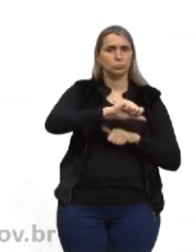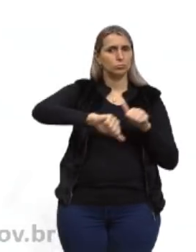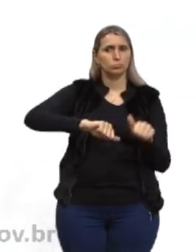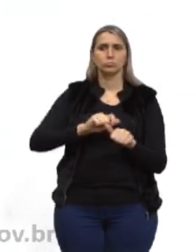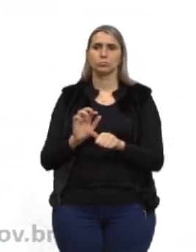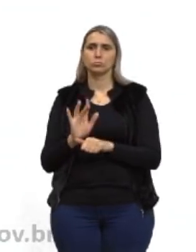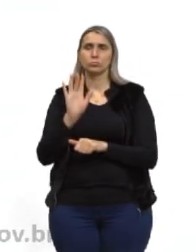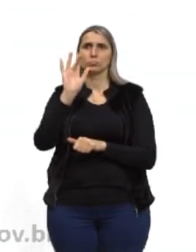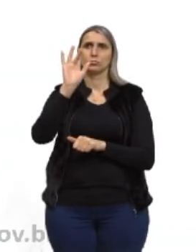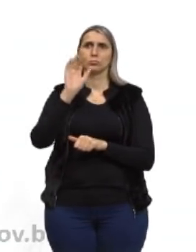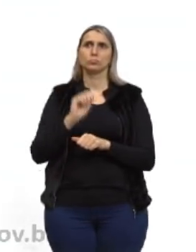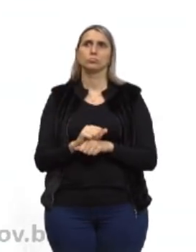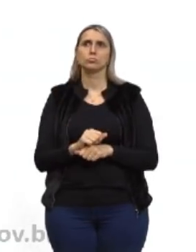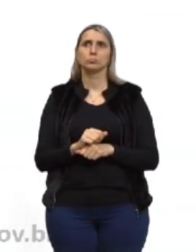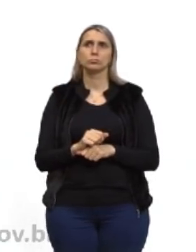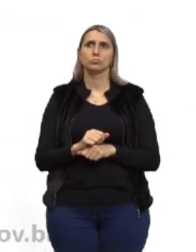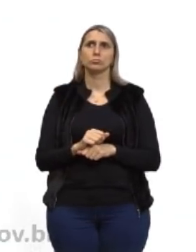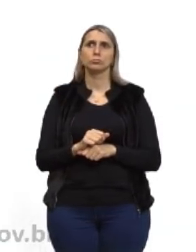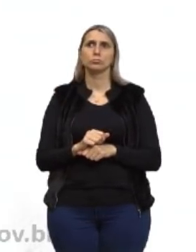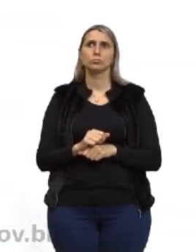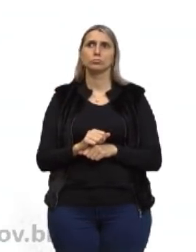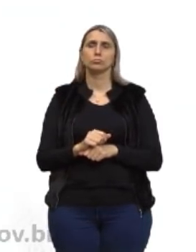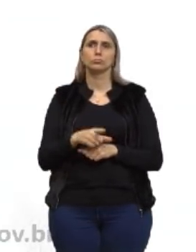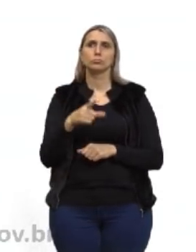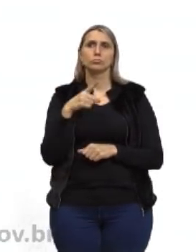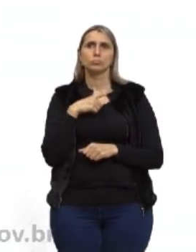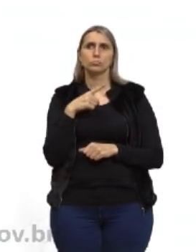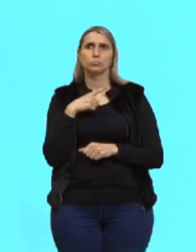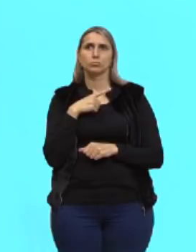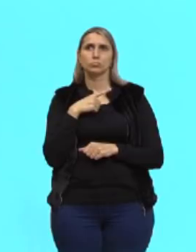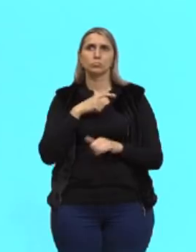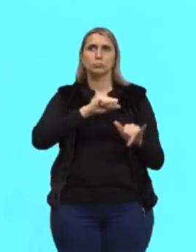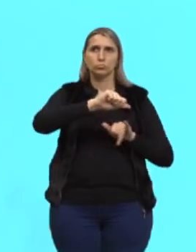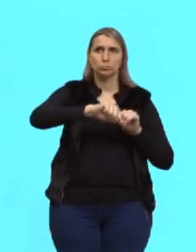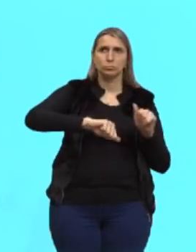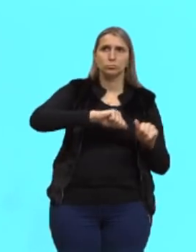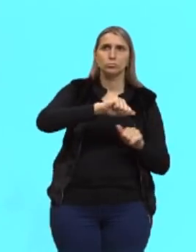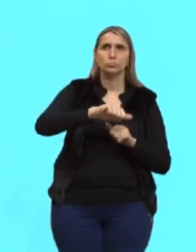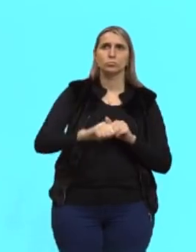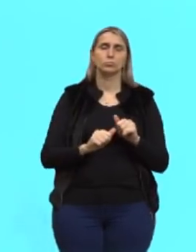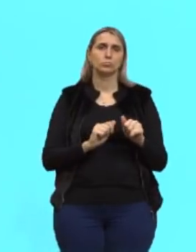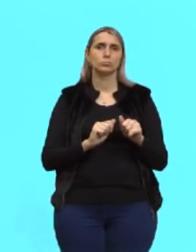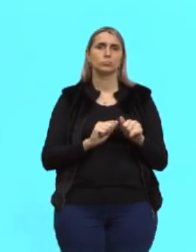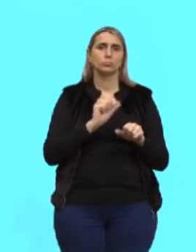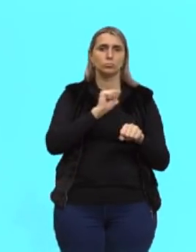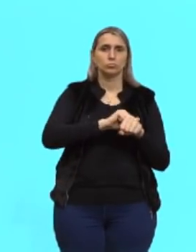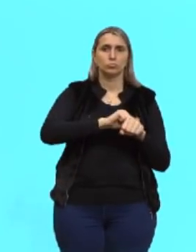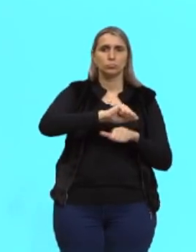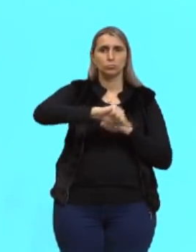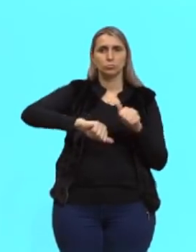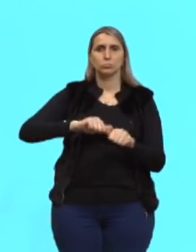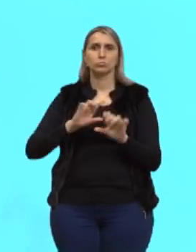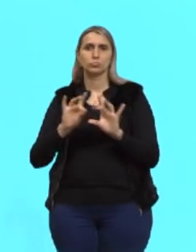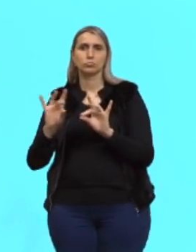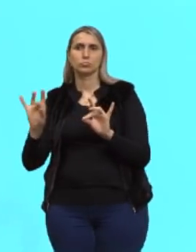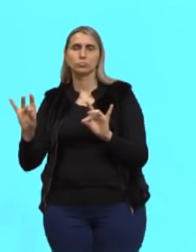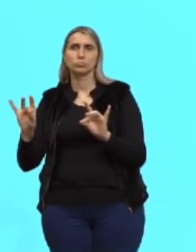gasosa como é que eu vou fazer isso daqui ó eu tenho a transformação de sólido para líquido